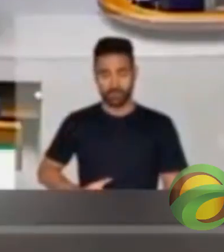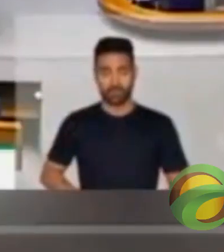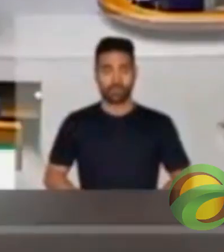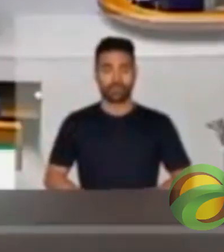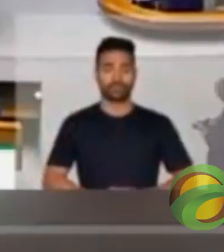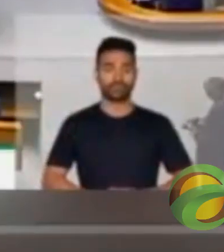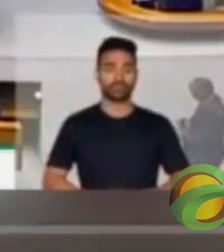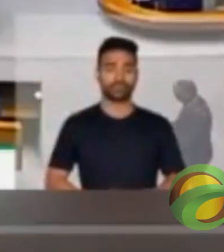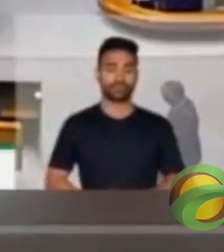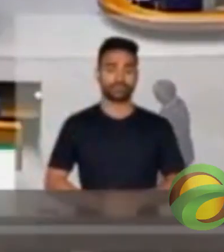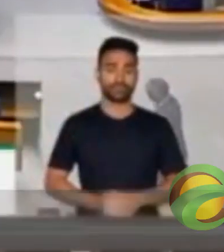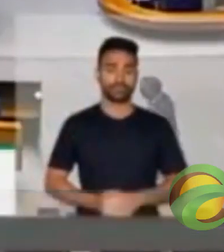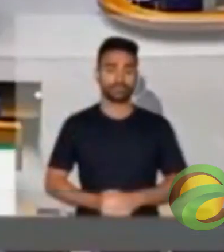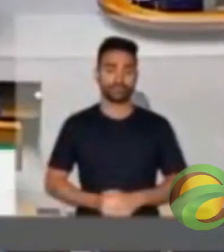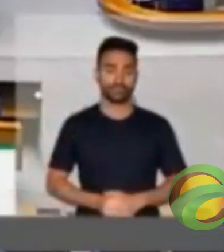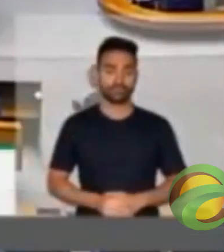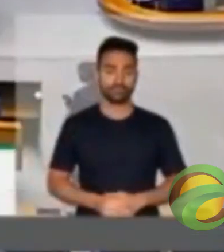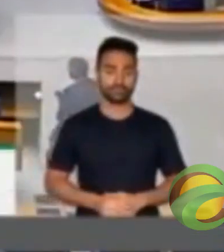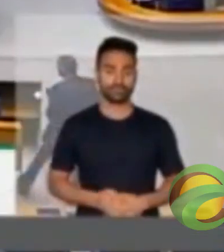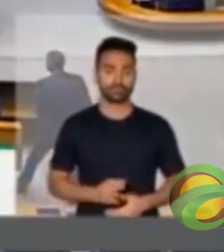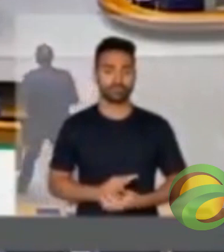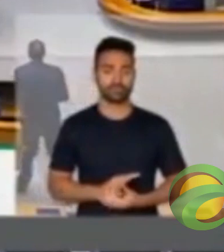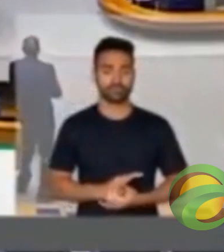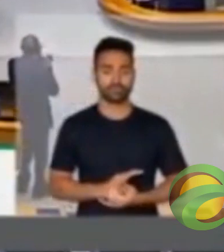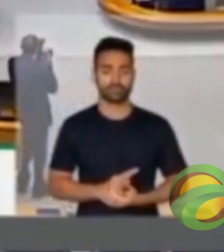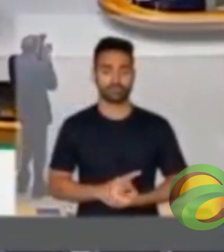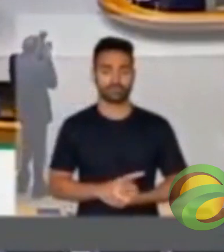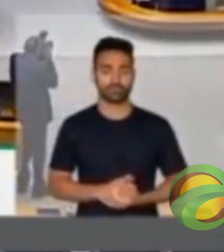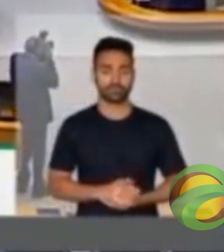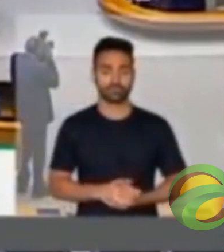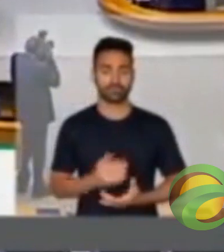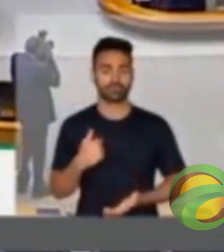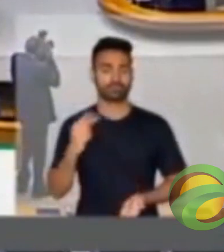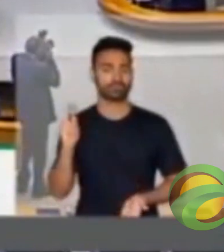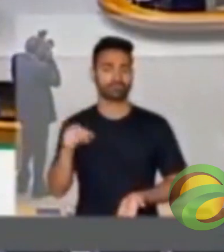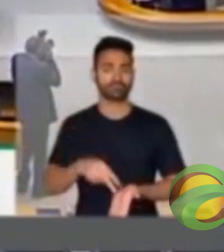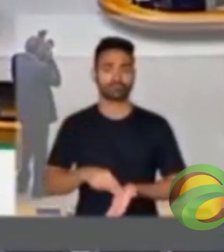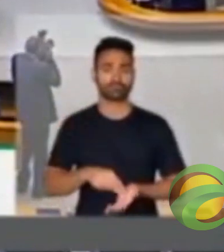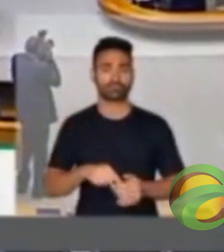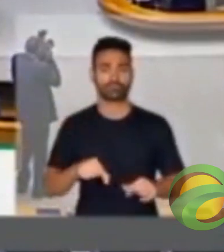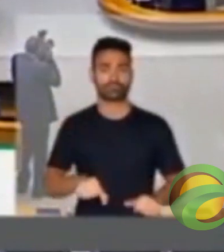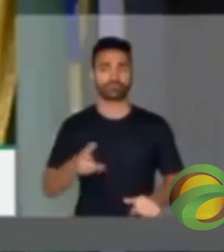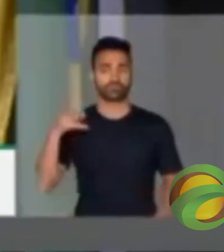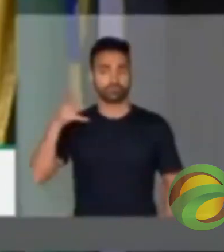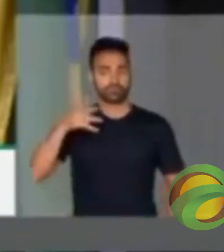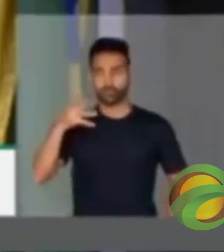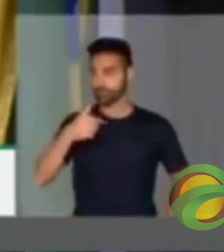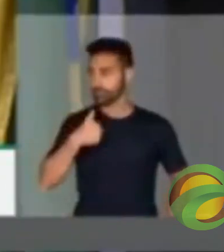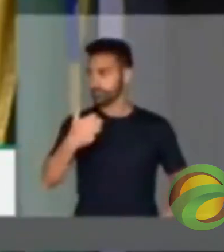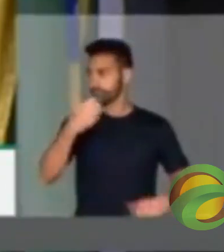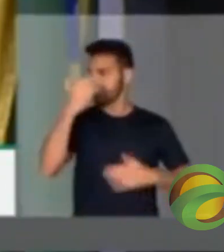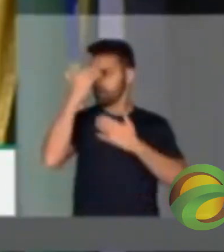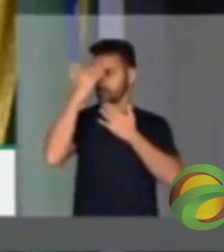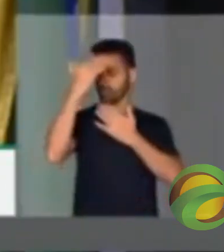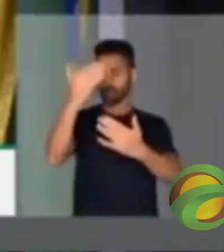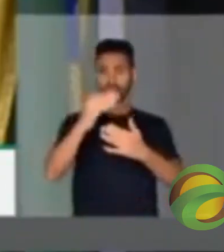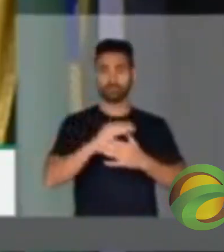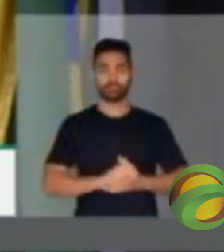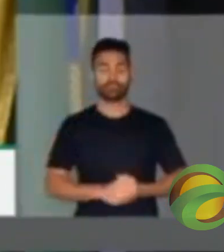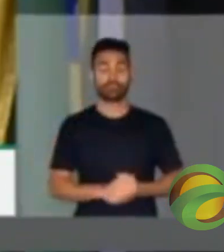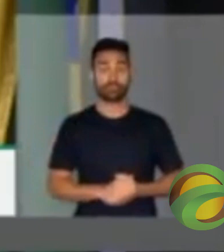Senhores deputados, senhoras deputadas, venho à tribuna dessa casa para agradecer